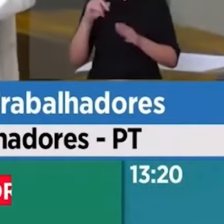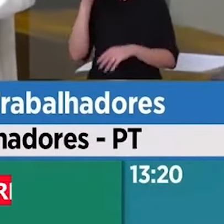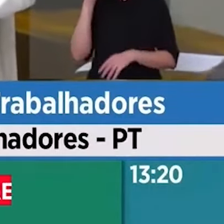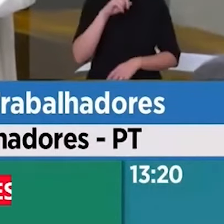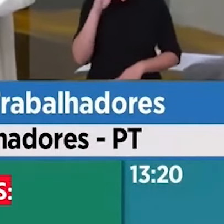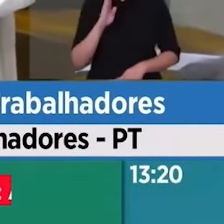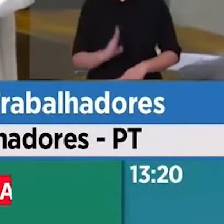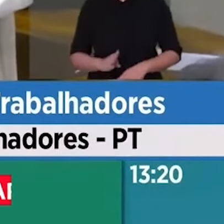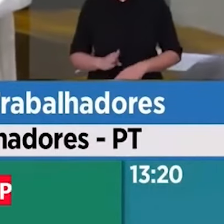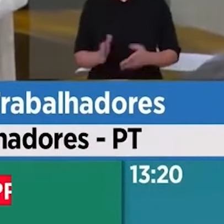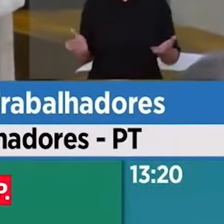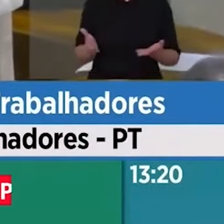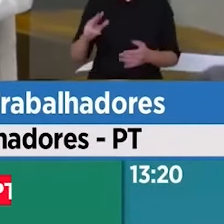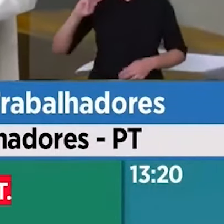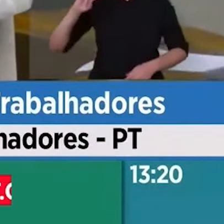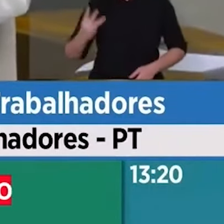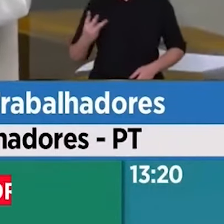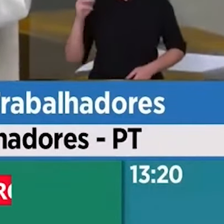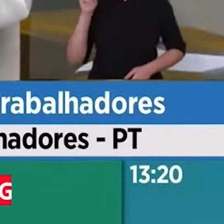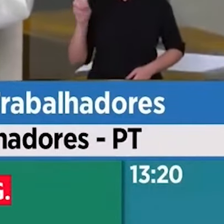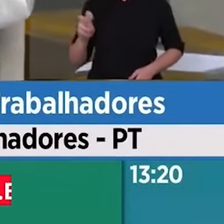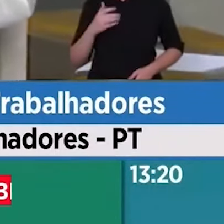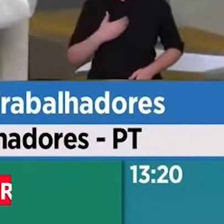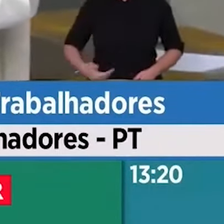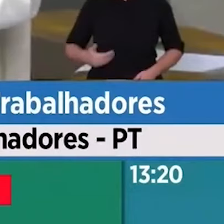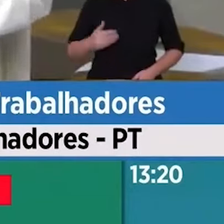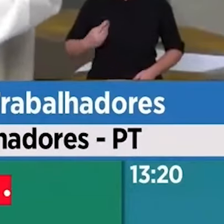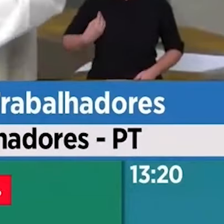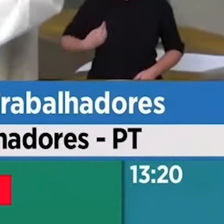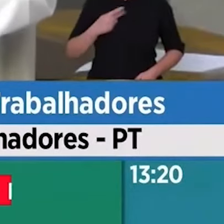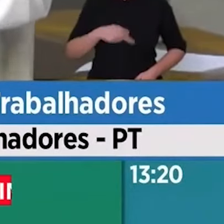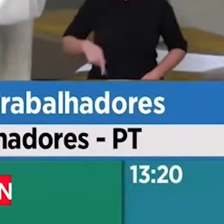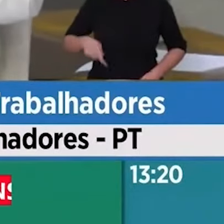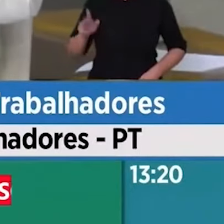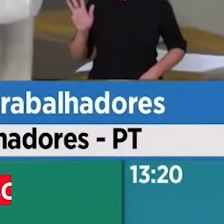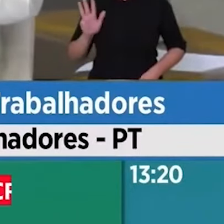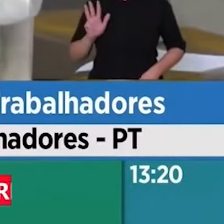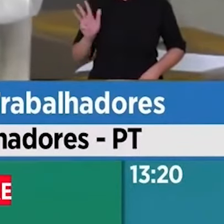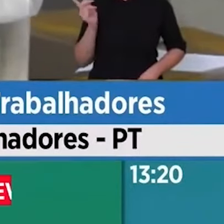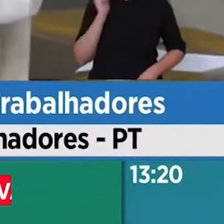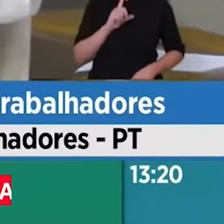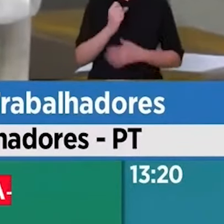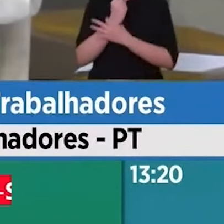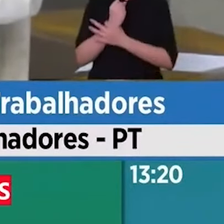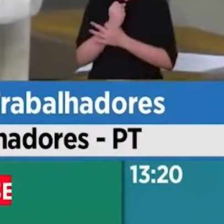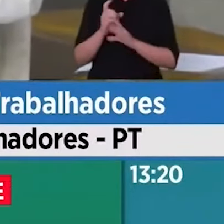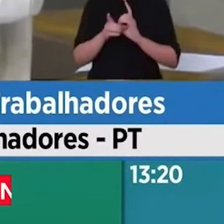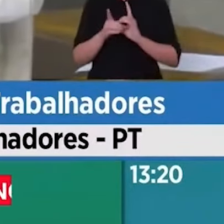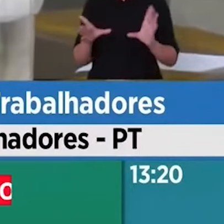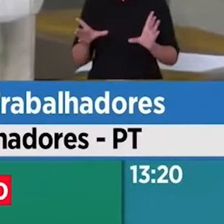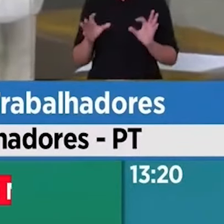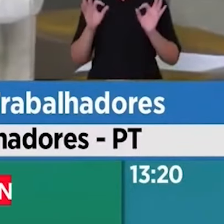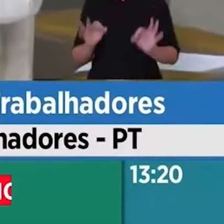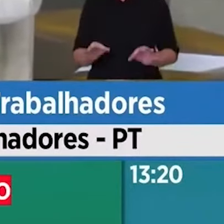partir desse terceiro governo do presidente Lula, e consolidar a democracia em seu sentido mais concreto, de justiça,